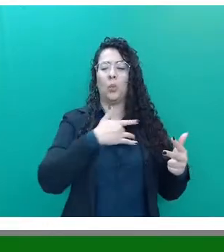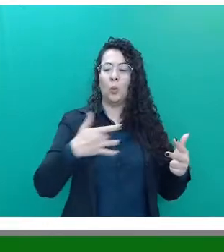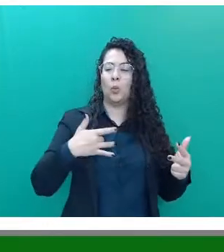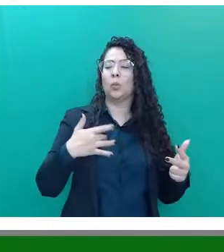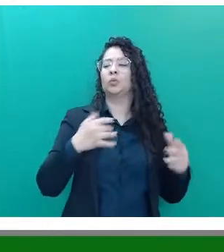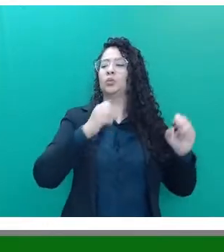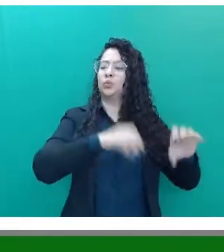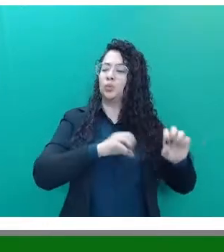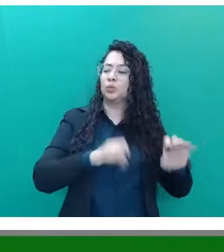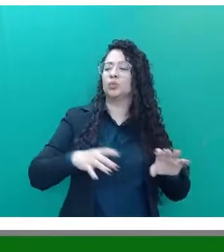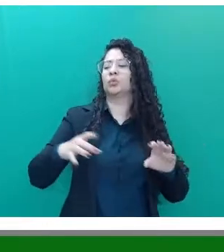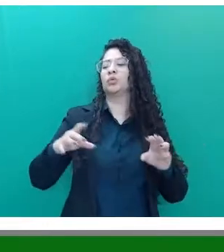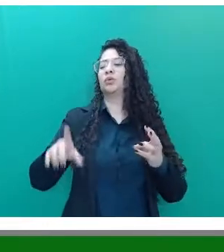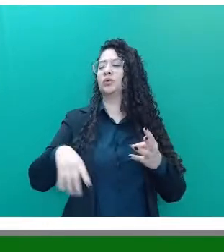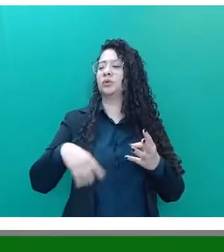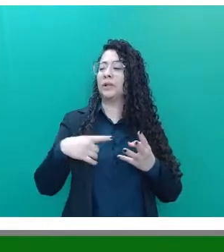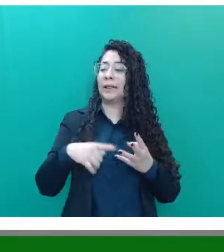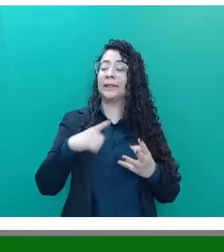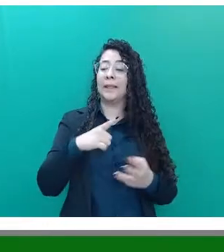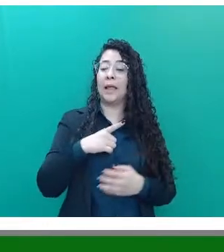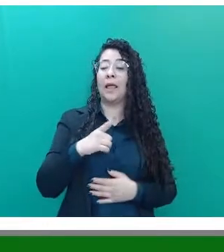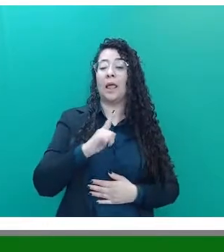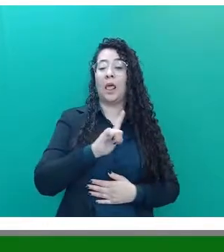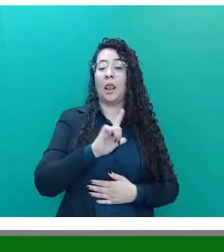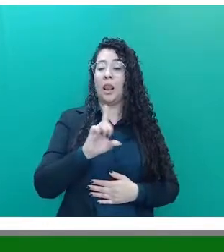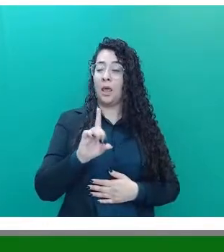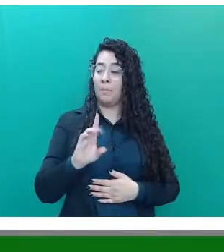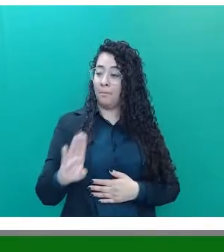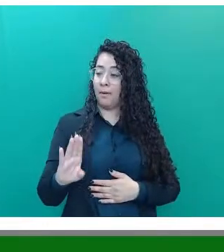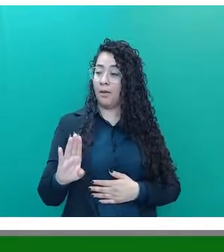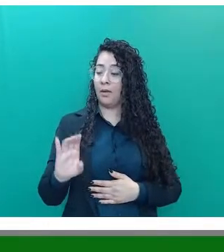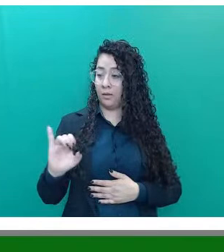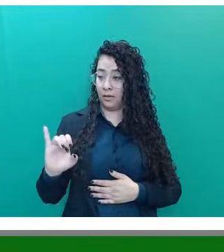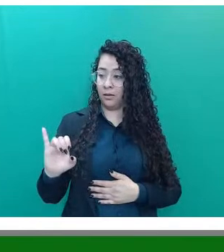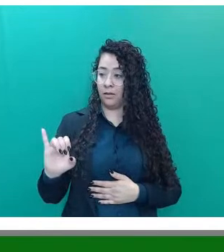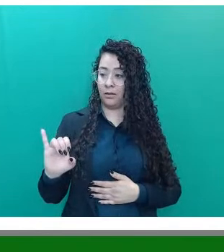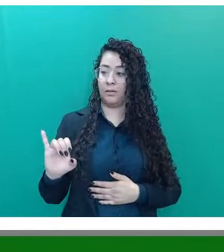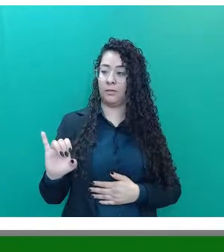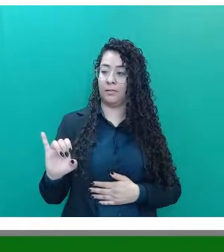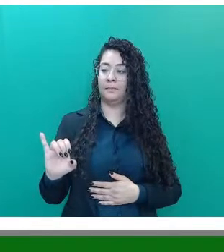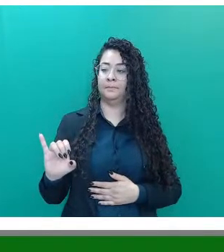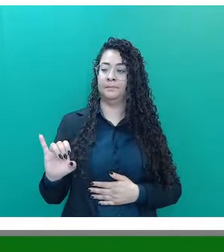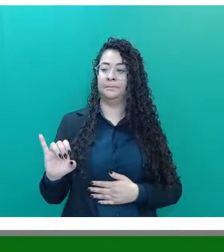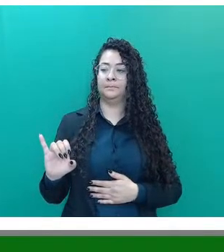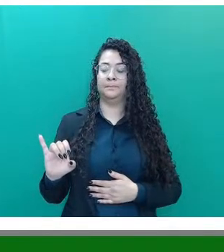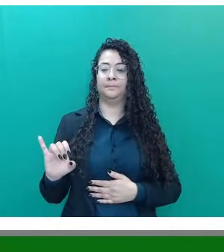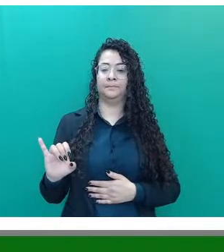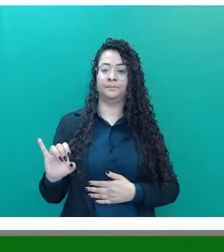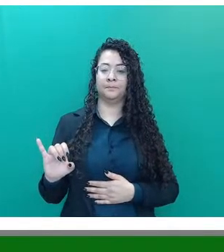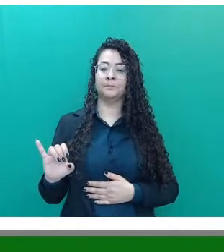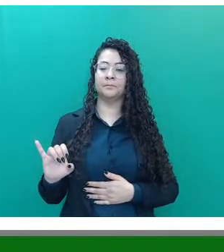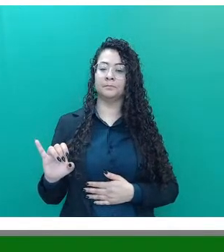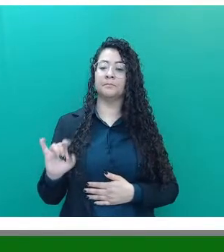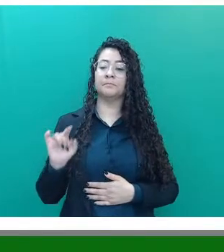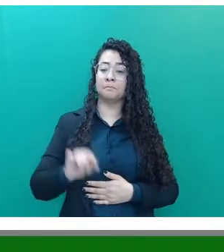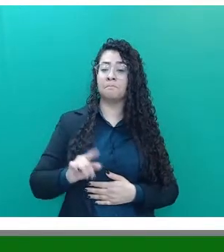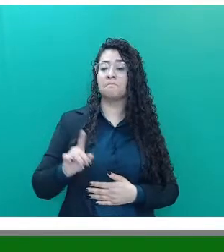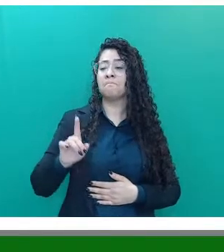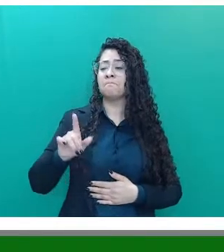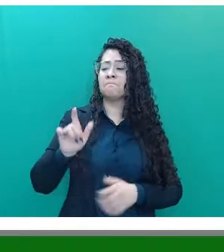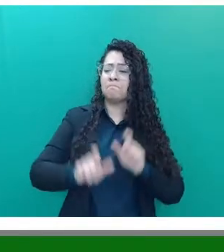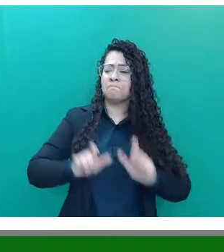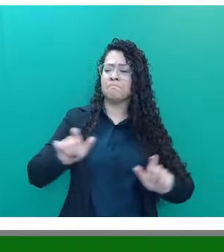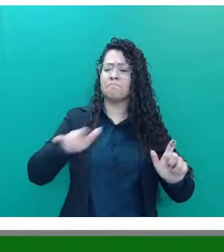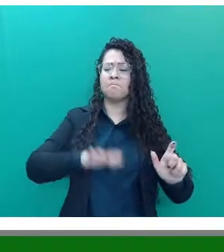de Inclusão, né? Que é um direito das pessoas surdas nesses espaços ter o serviço de interpretação.